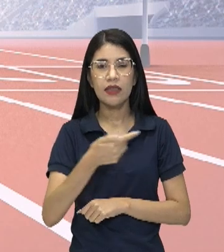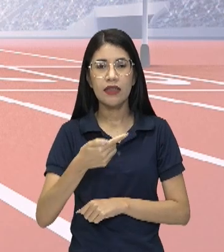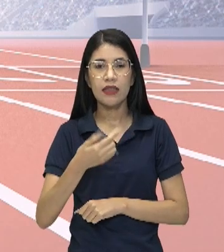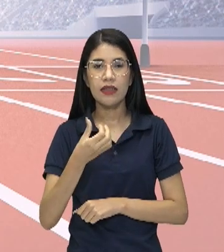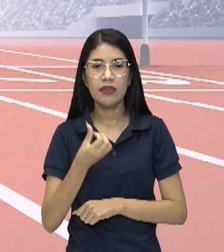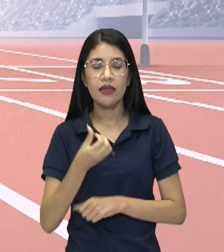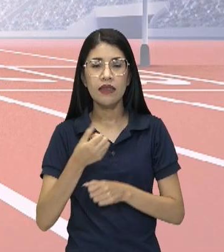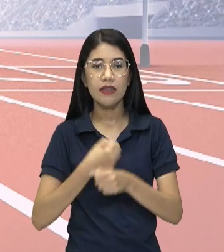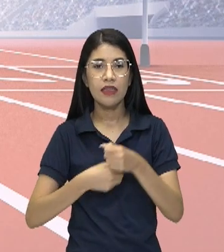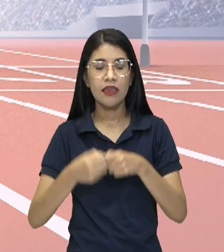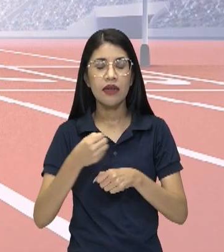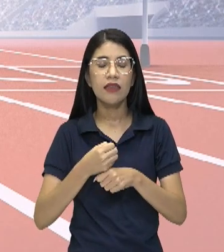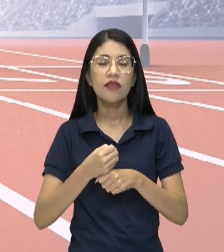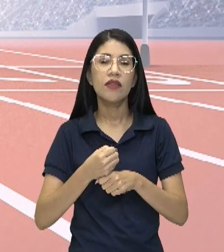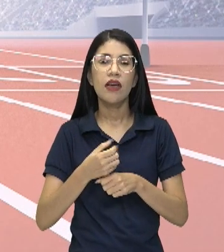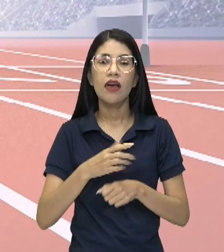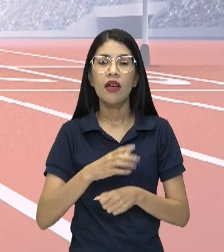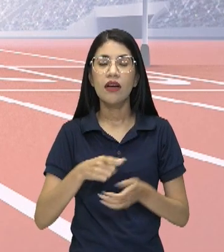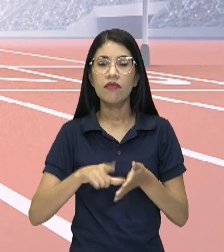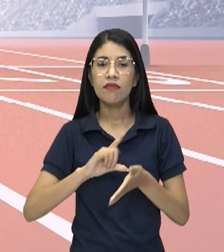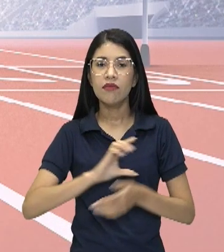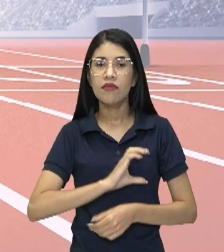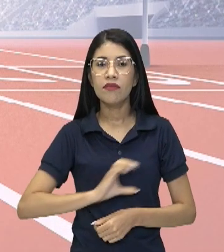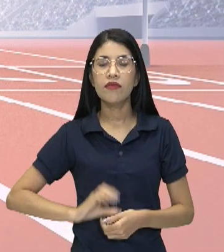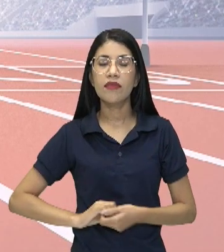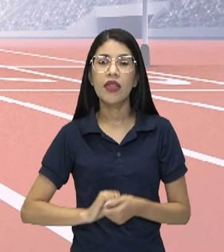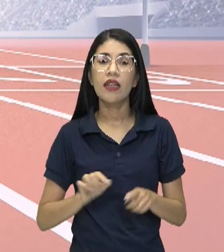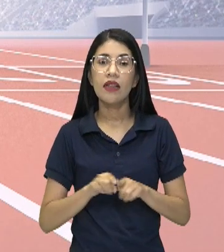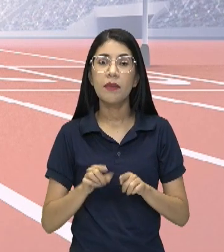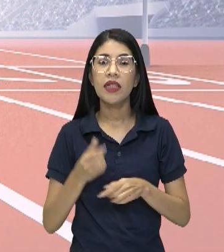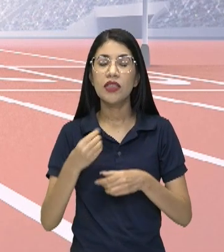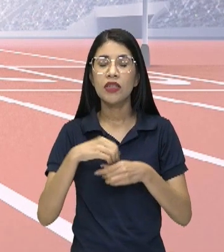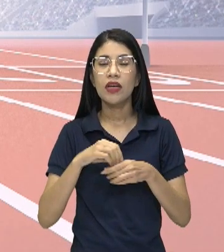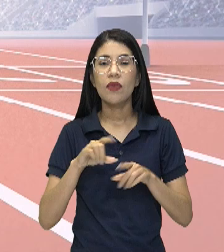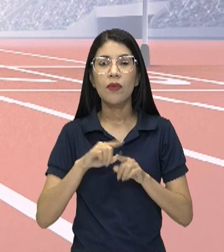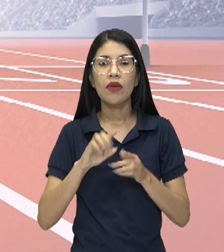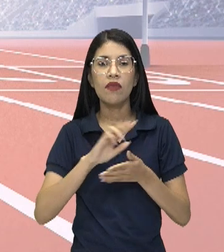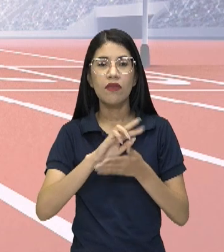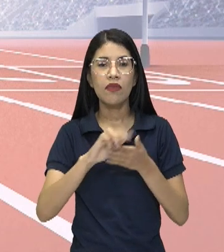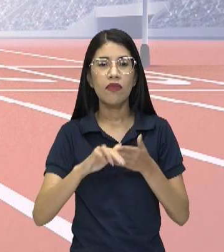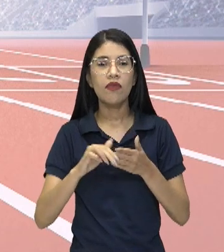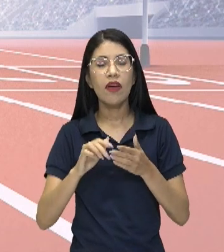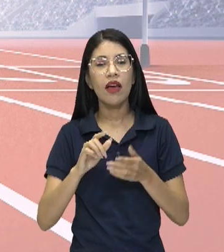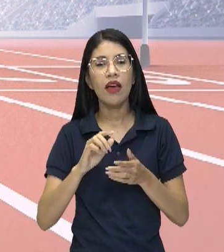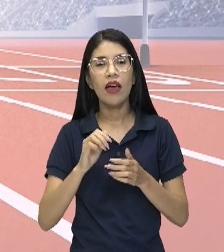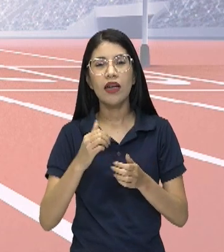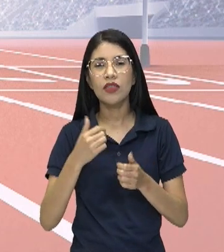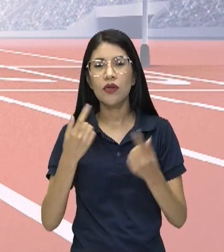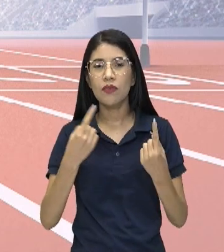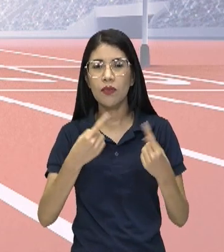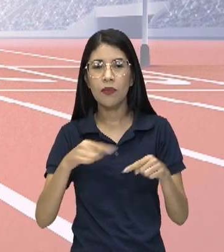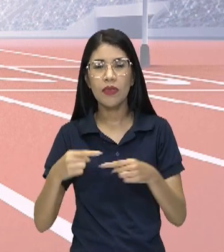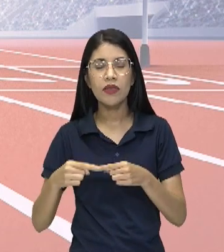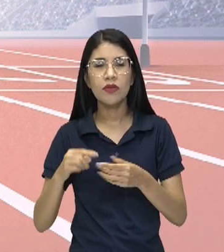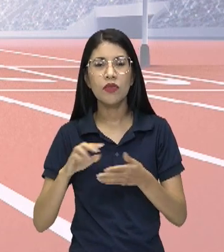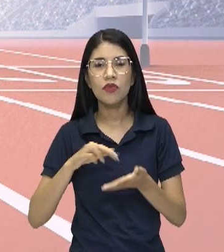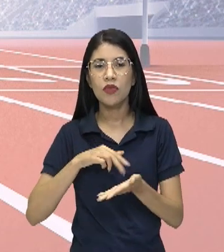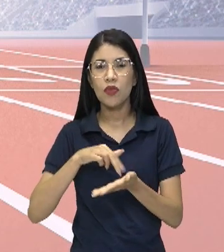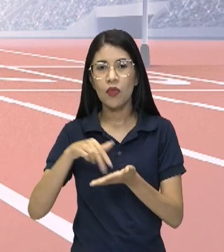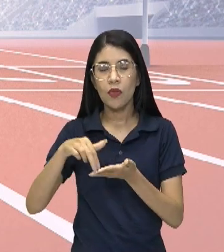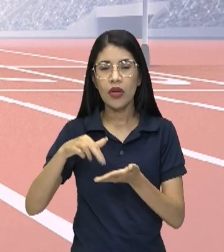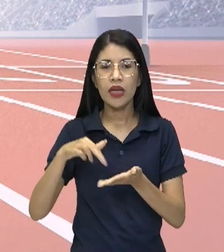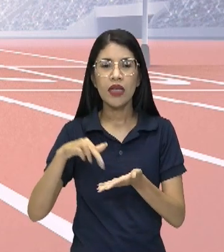a.C. Esses jogos, olha só, reparem, eles incluíam aí provas de corridas, saltos, lançamentos e lutas. Eles